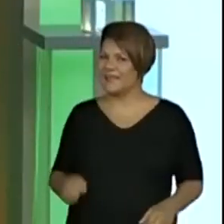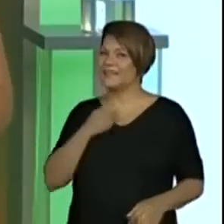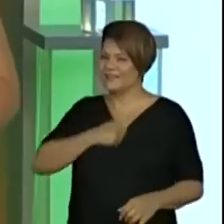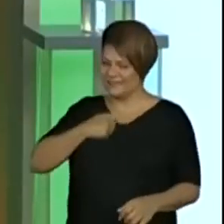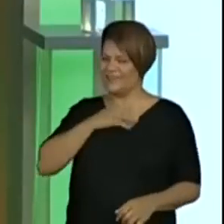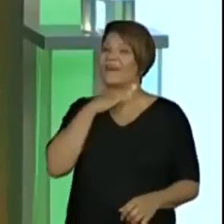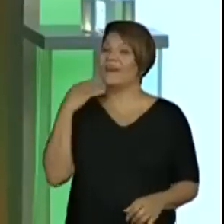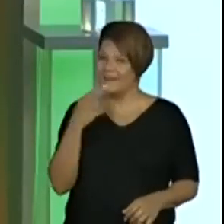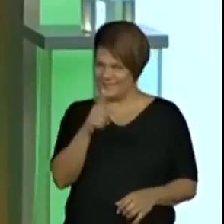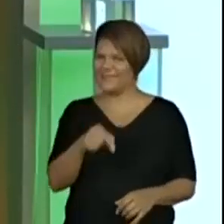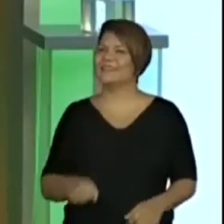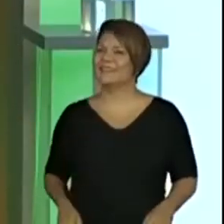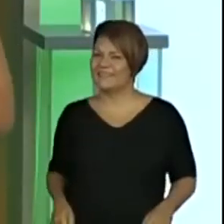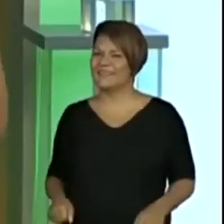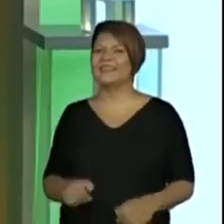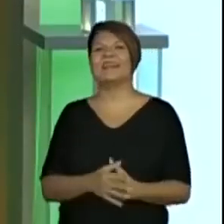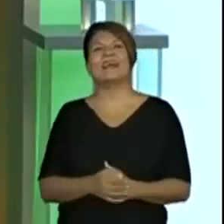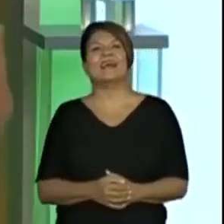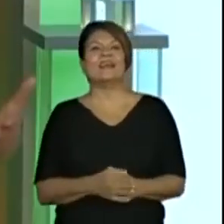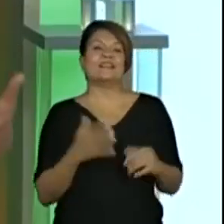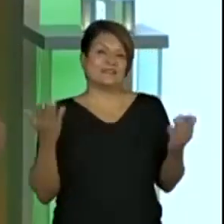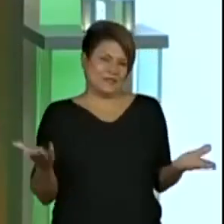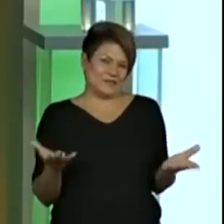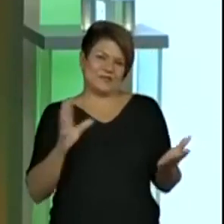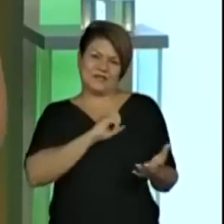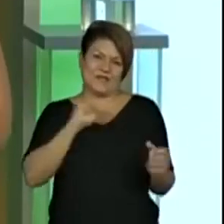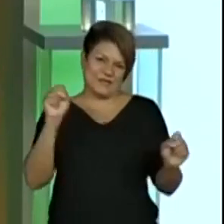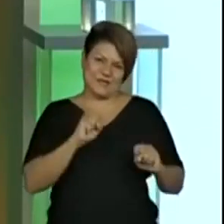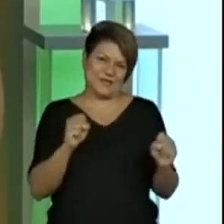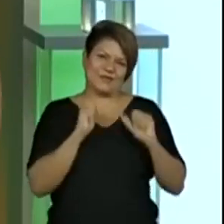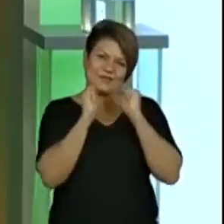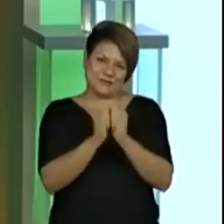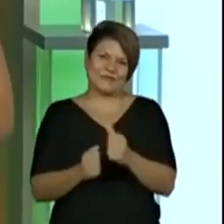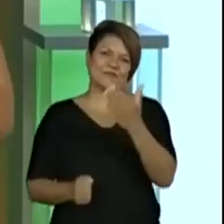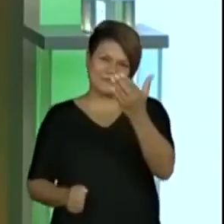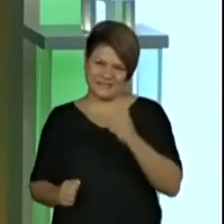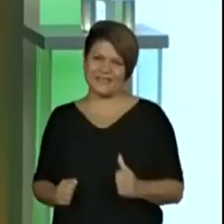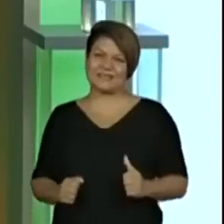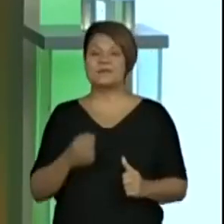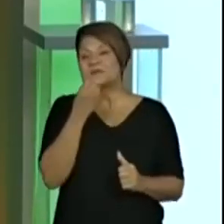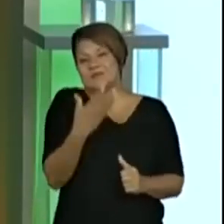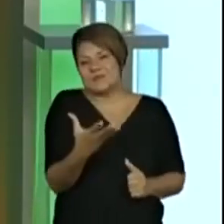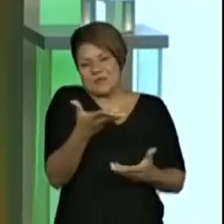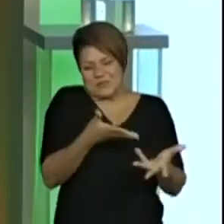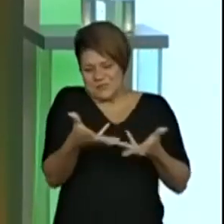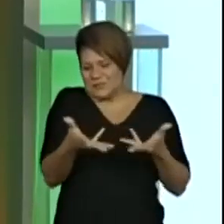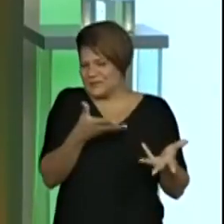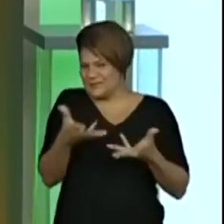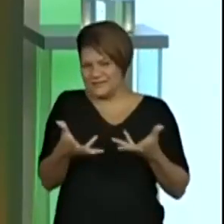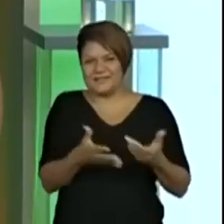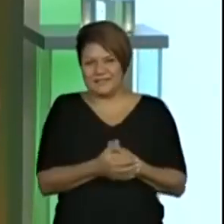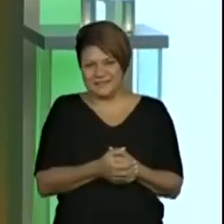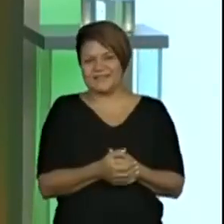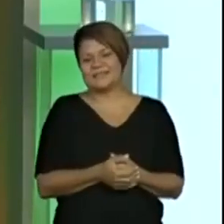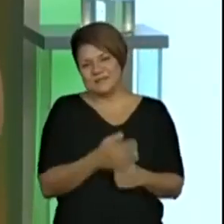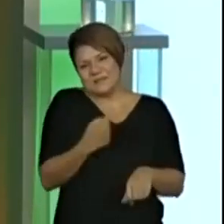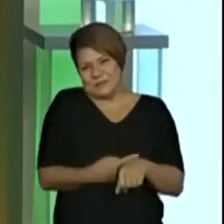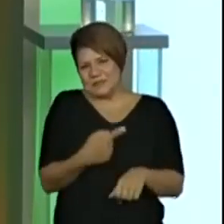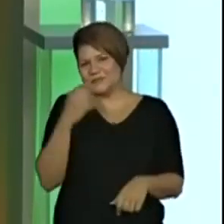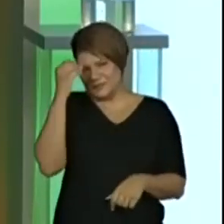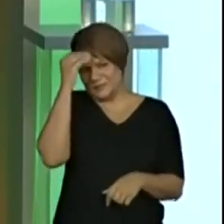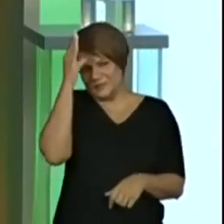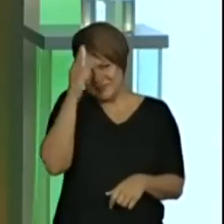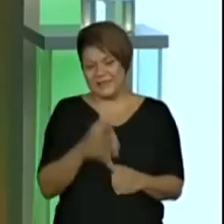de saudade, mas todo dia estava aqui. A gente adora ficar com vocês. É sempre bom partilhar aí desses momentos de aprendizado. É sempre